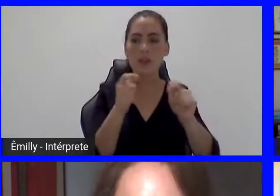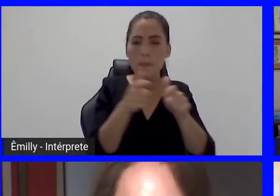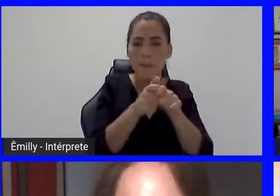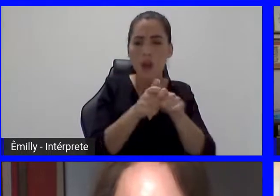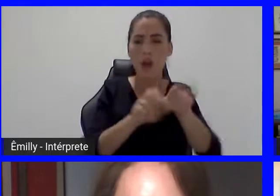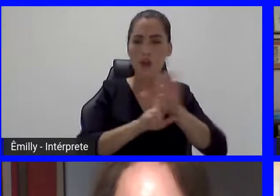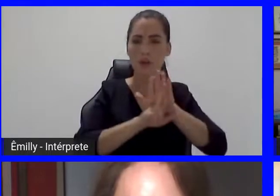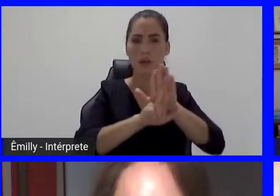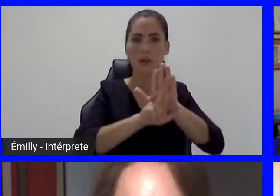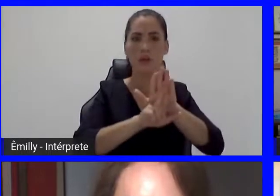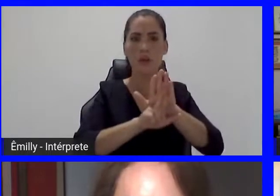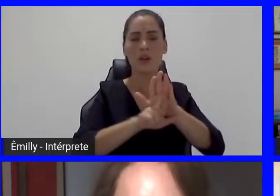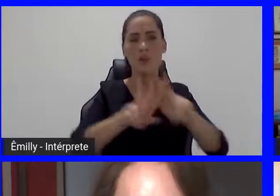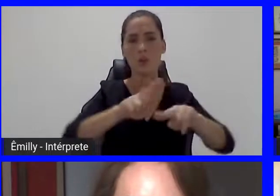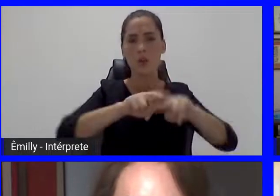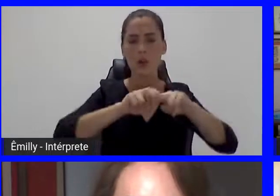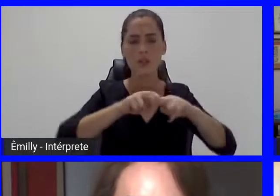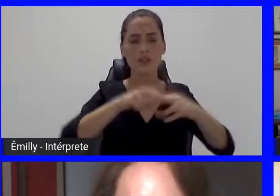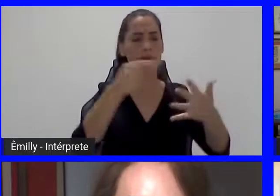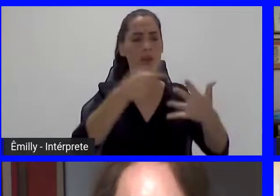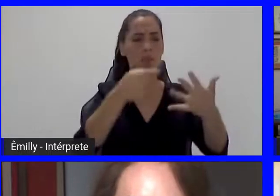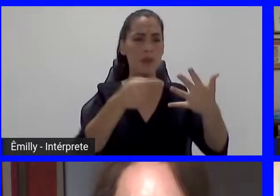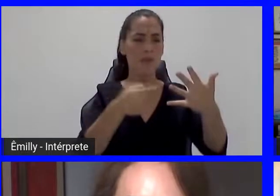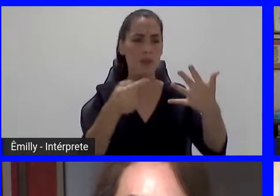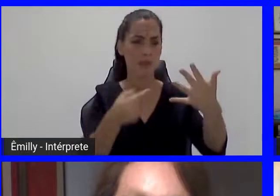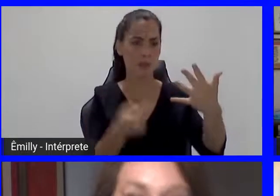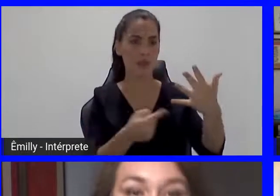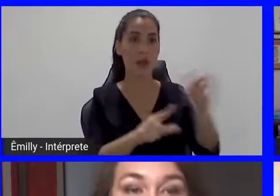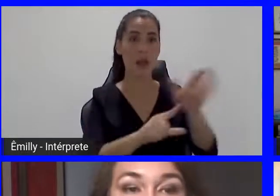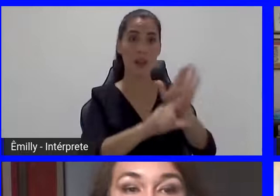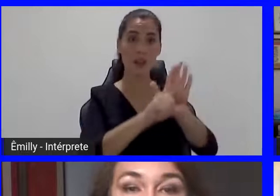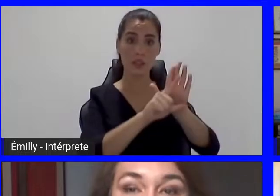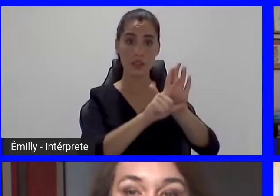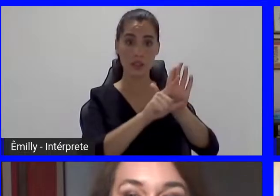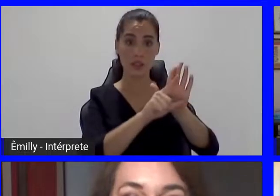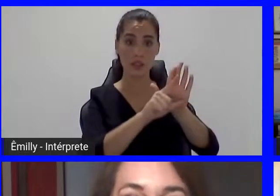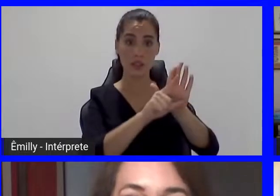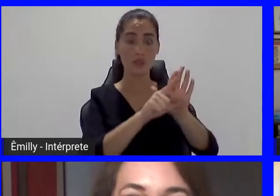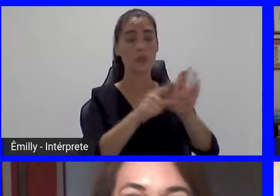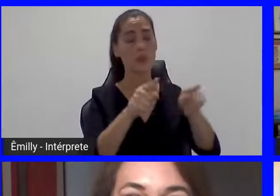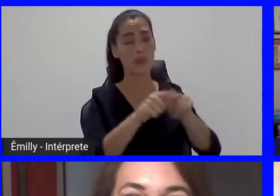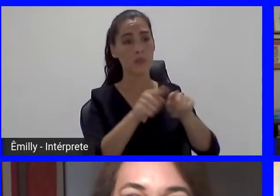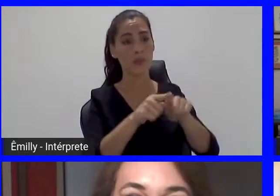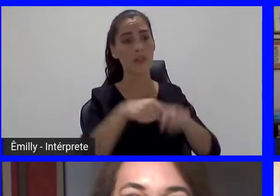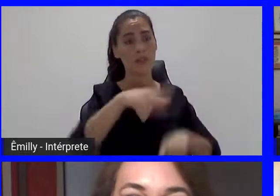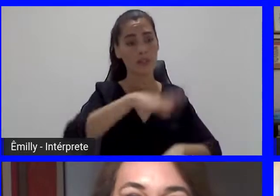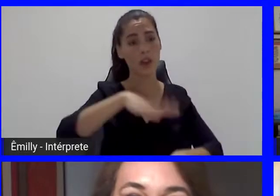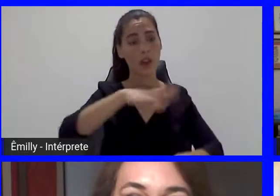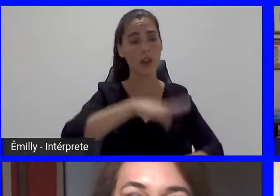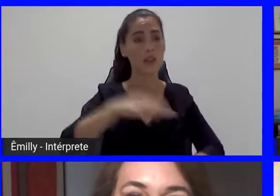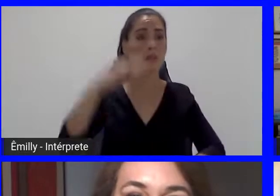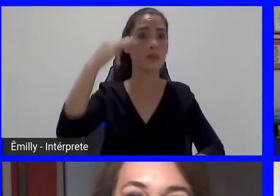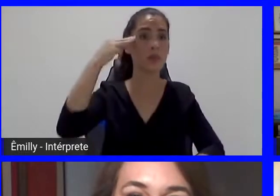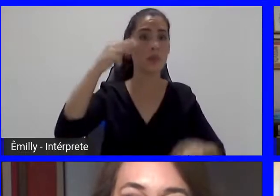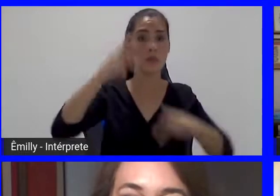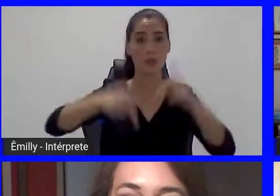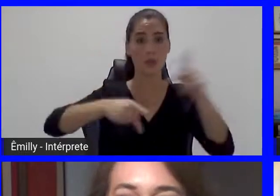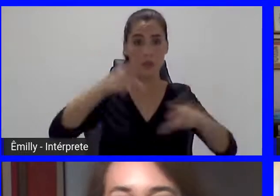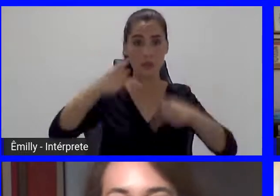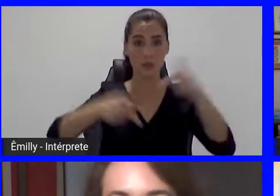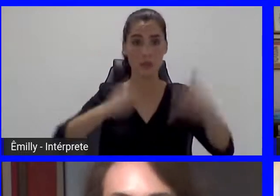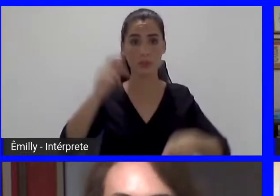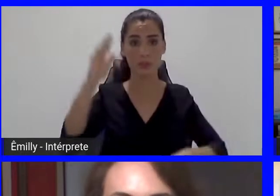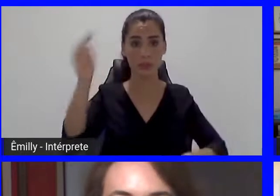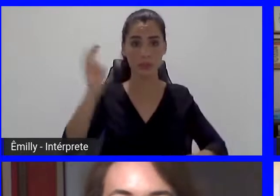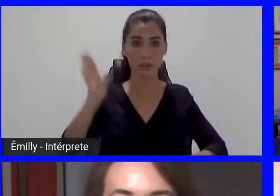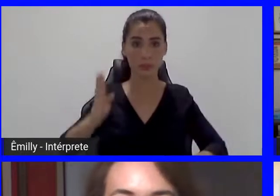de fatores, não só da legislação, mas de se mudar uma cultura, uma mentalidade da população brasileira. Havia um sentimento